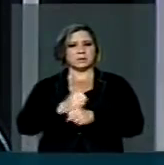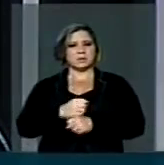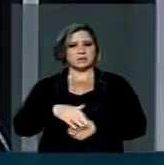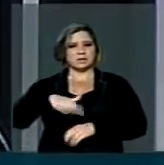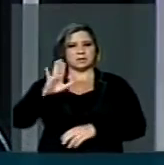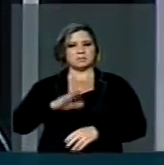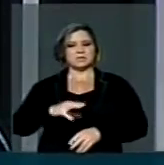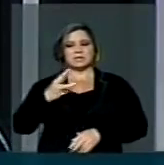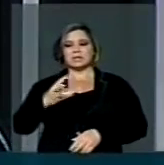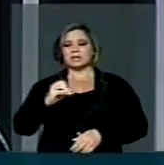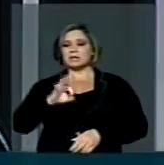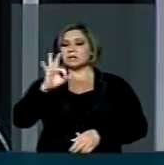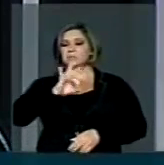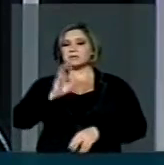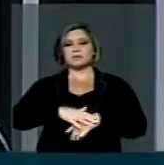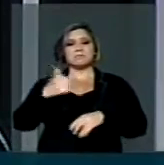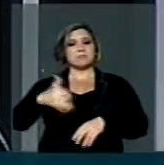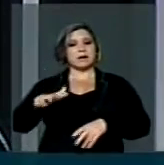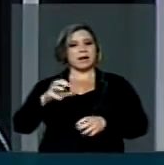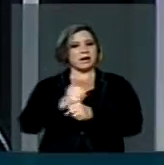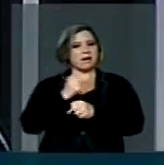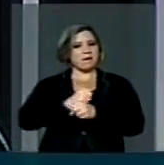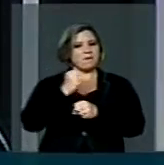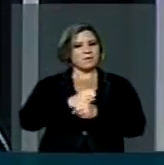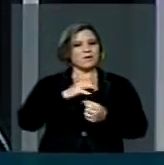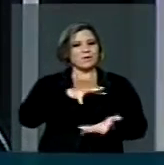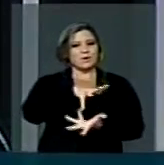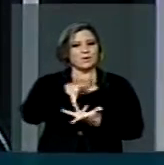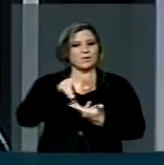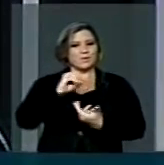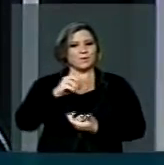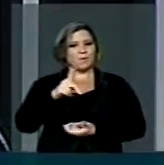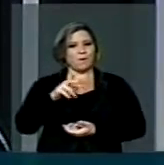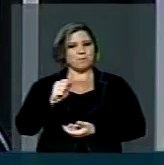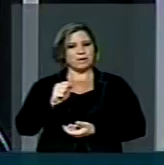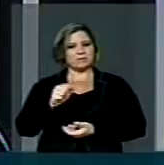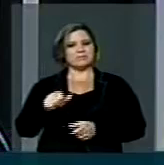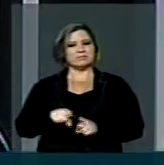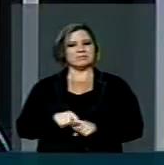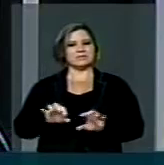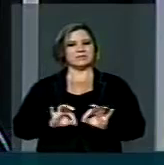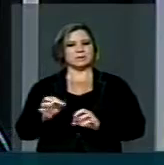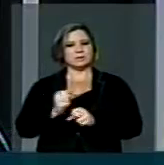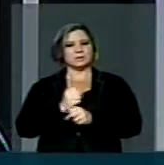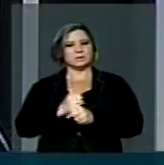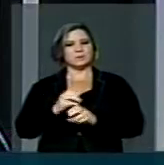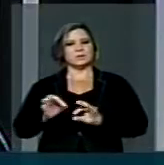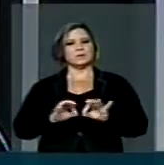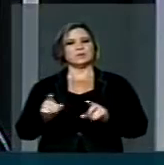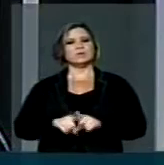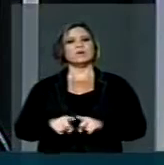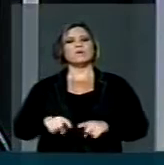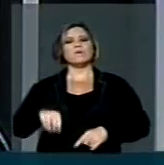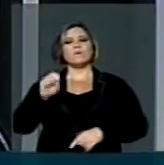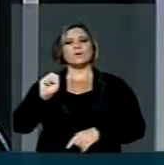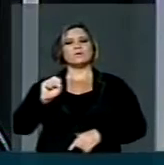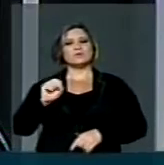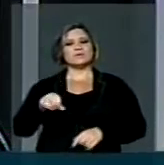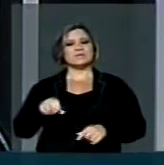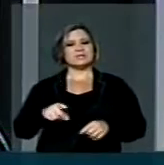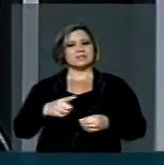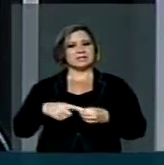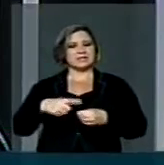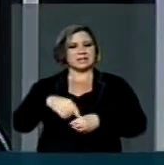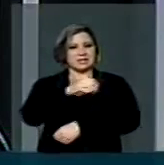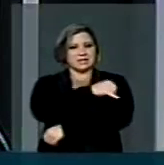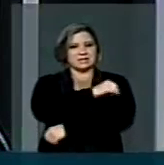média em 30% e o endividamento de 8 cidades-sede. O Rio de Janeiro, que já